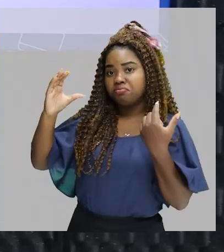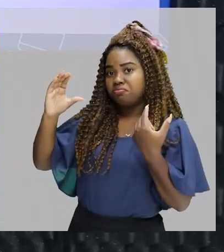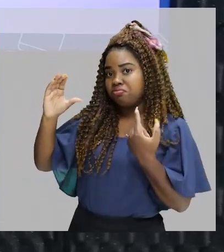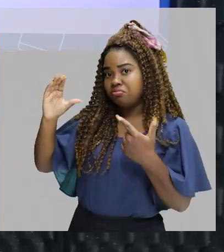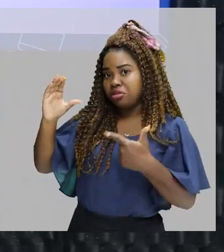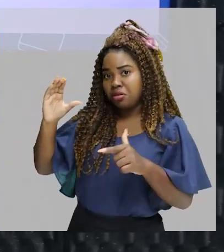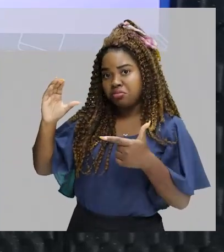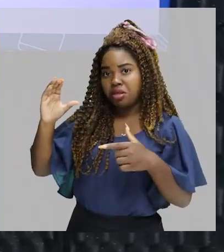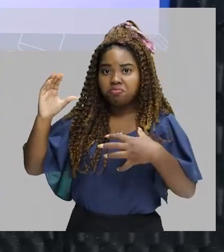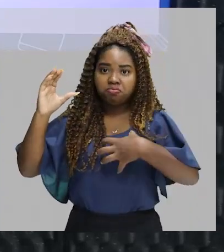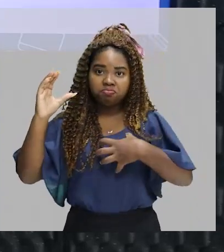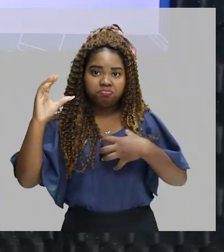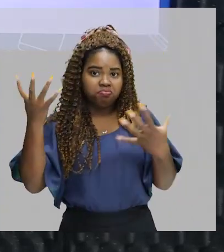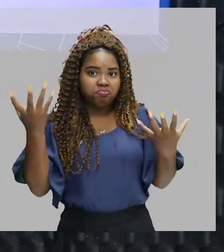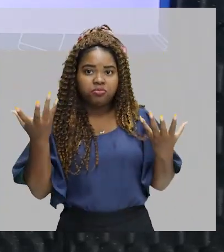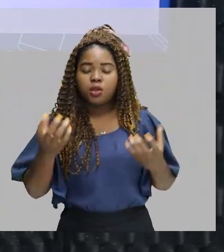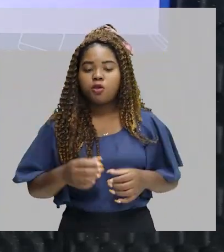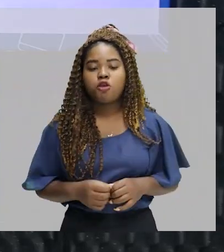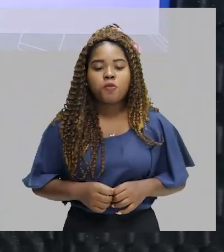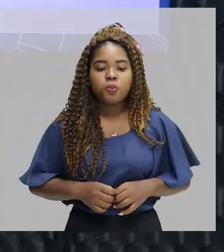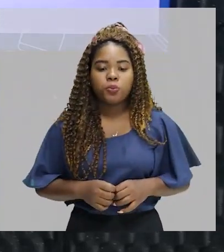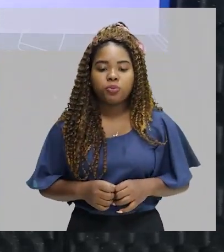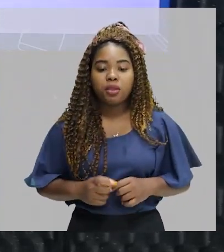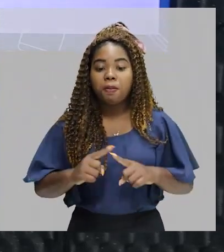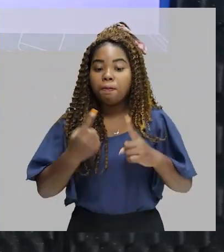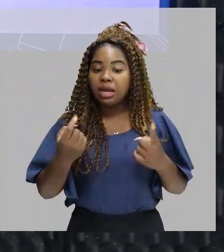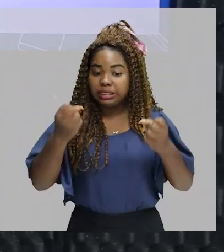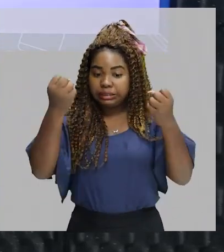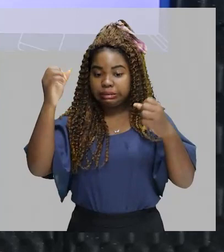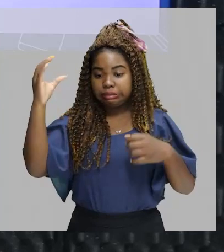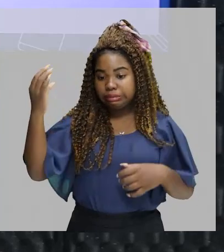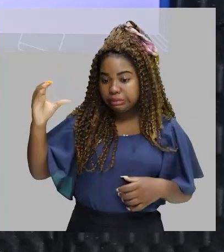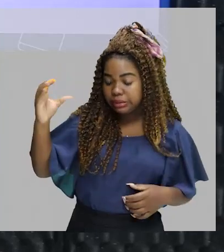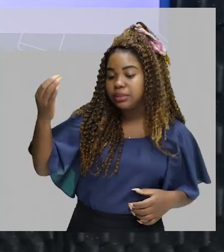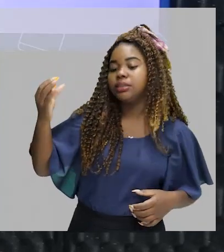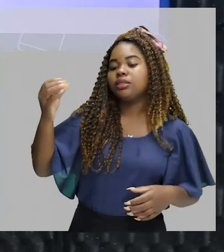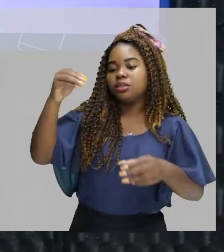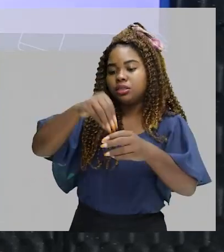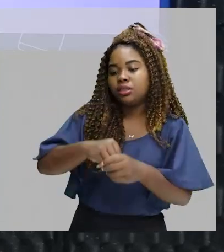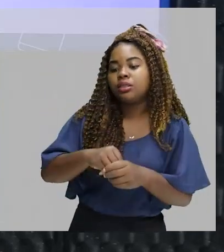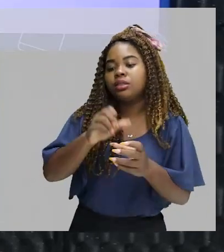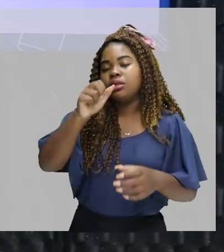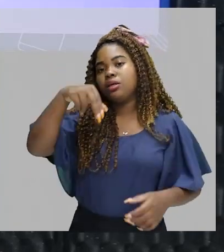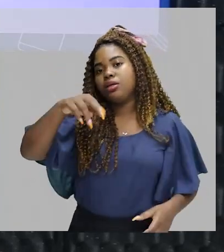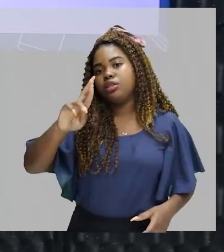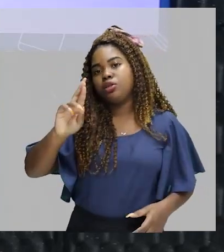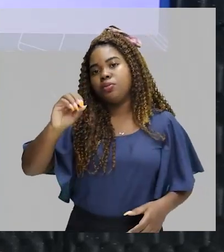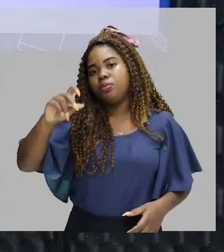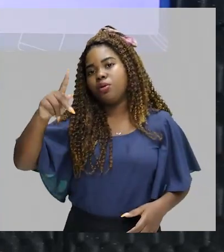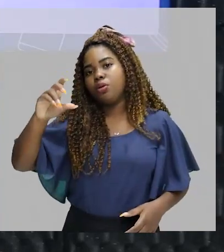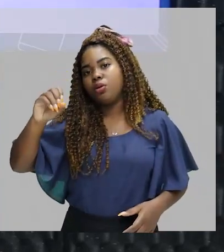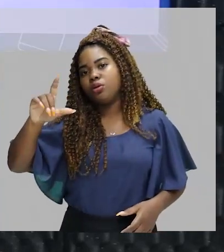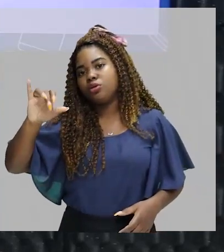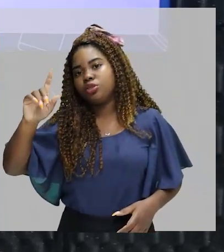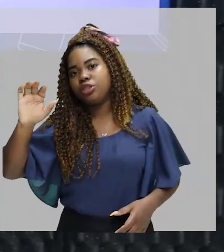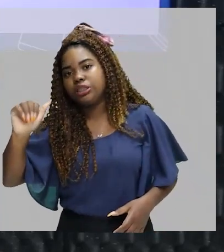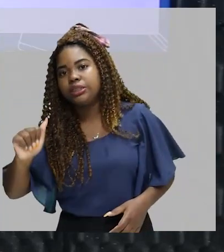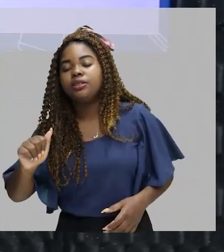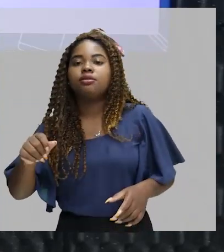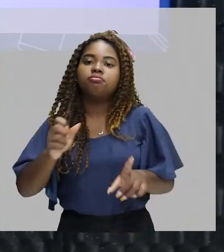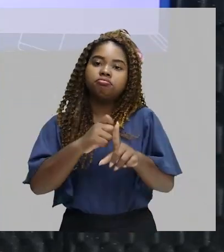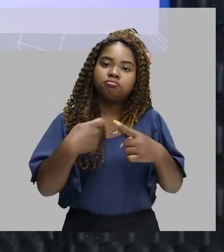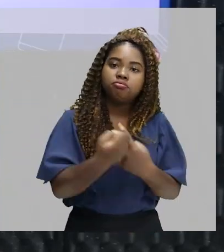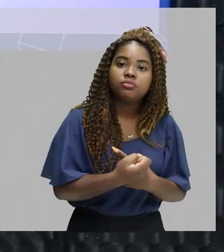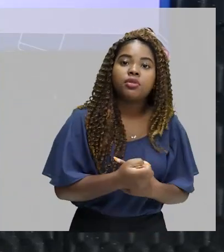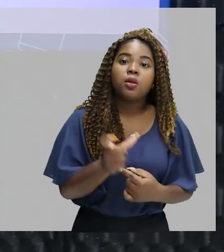tanto sentido assim. Só que falando em ciência, dentro da antropologia e da sociologia, o termo